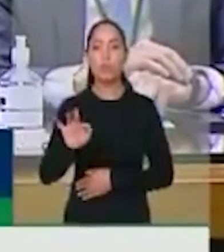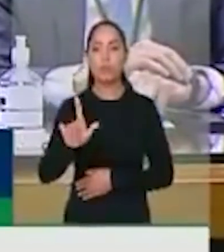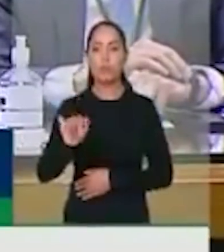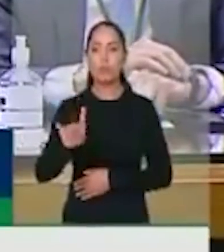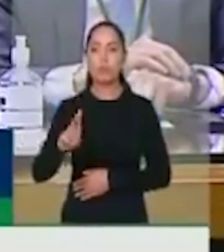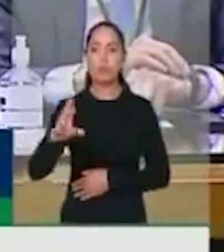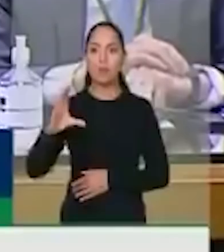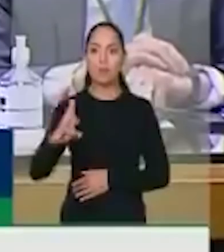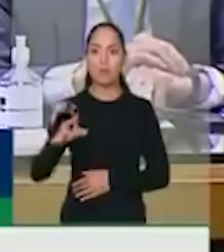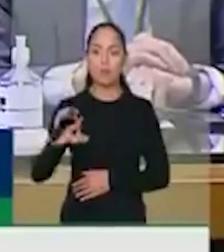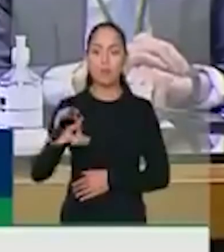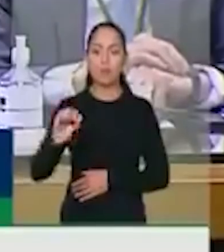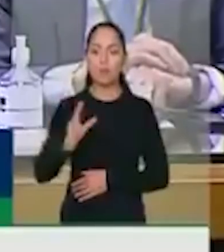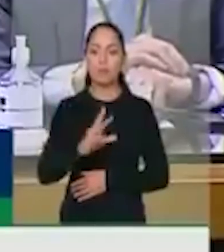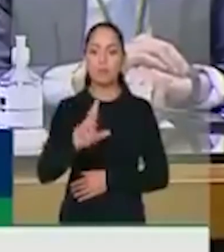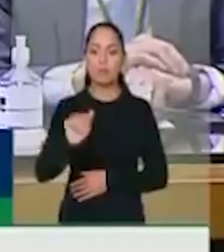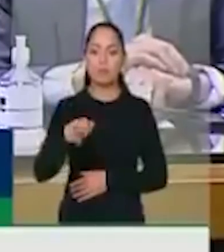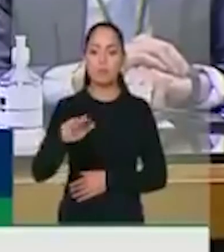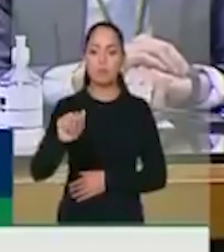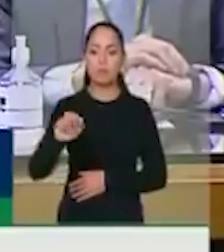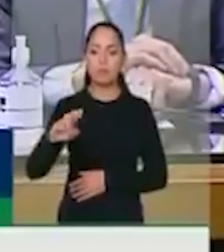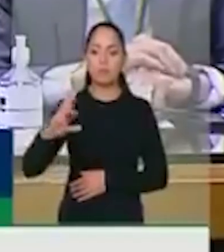E aí